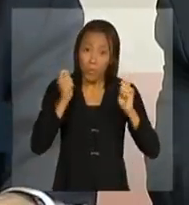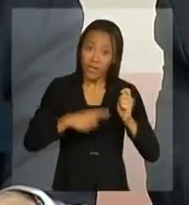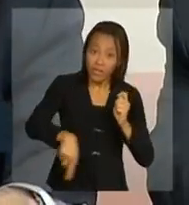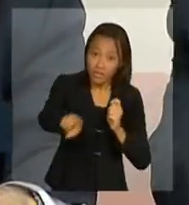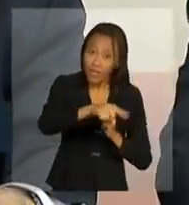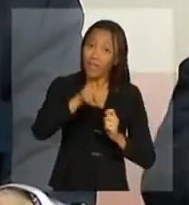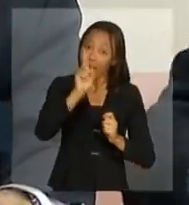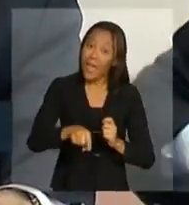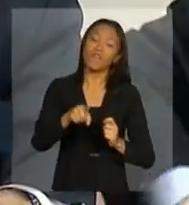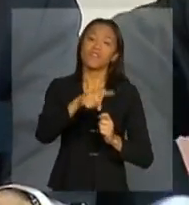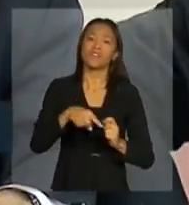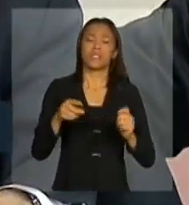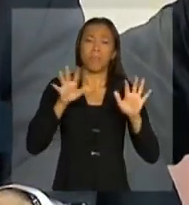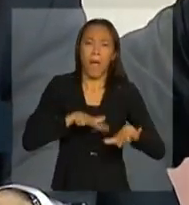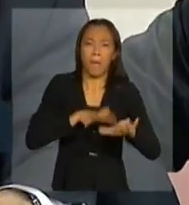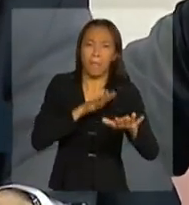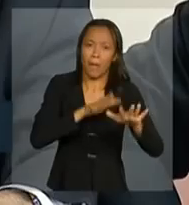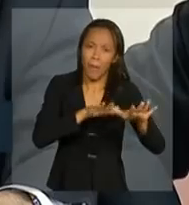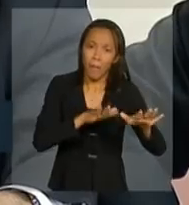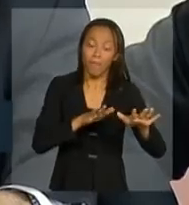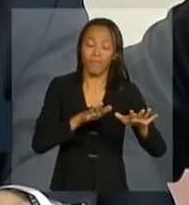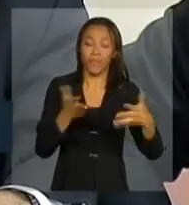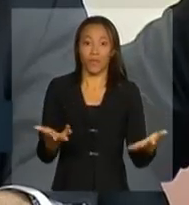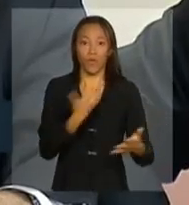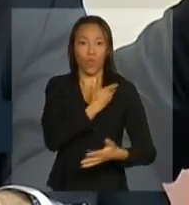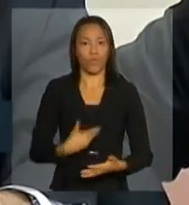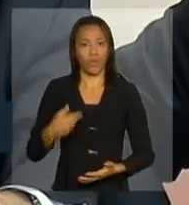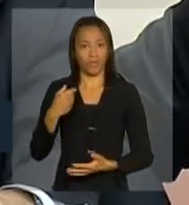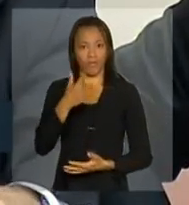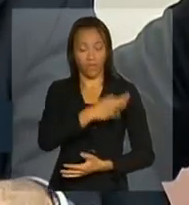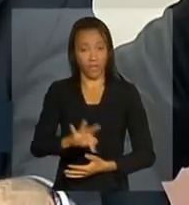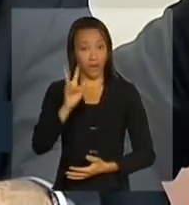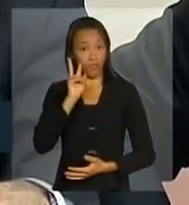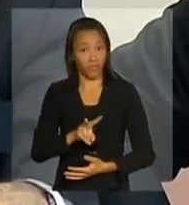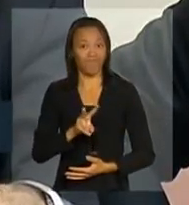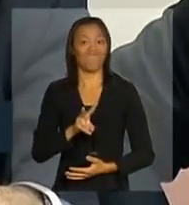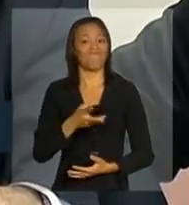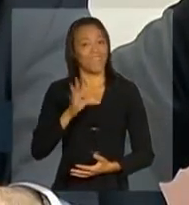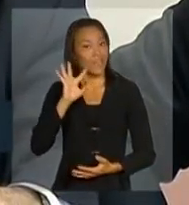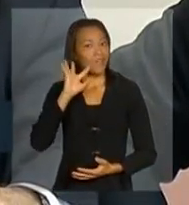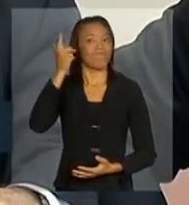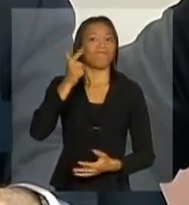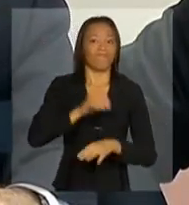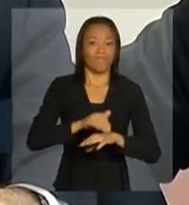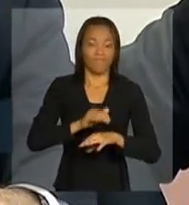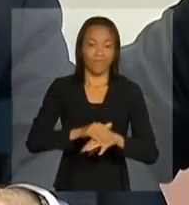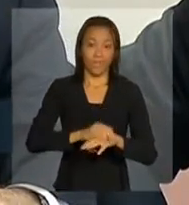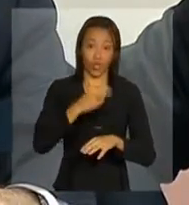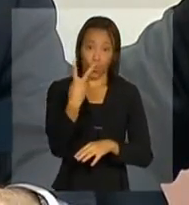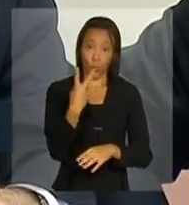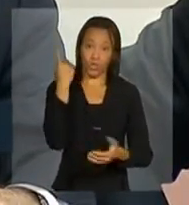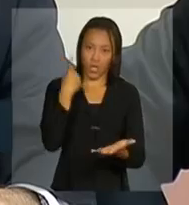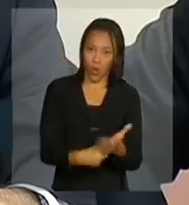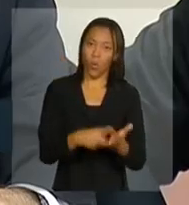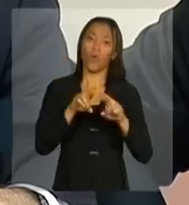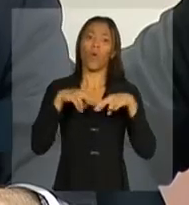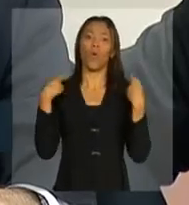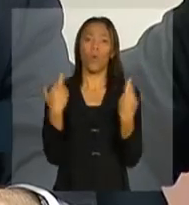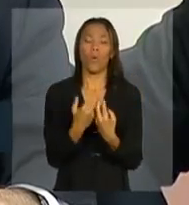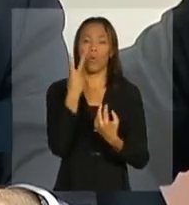por esse grito, o governo federal tomou iniciativas. Realizamos duas amplas reuniões de